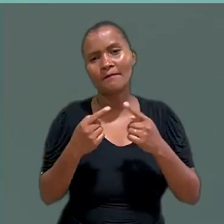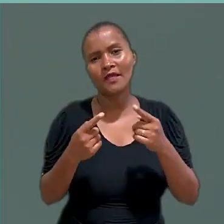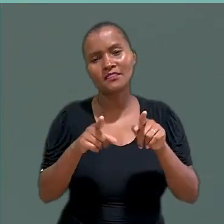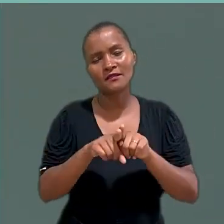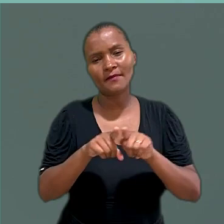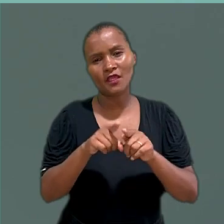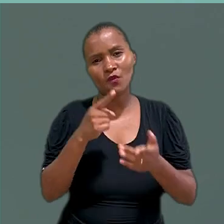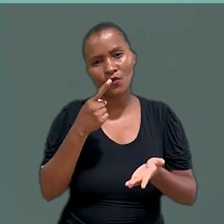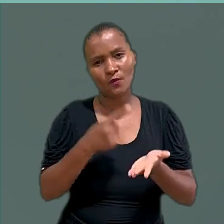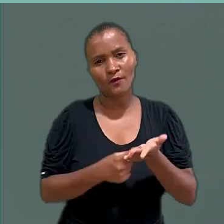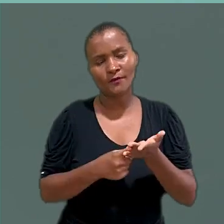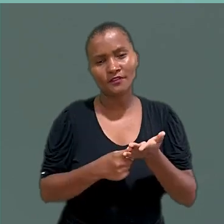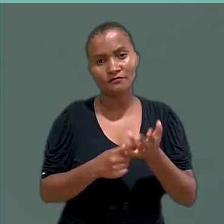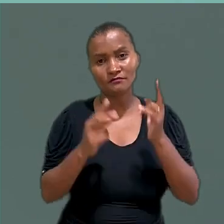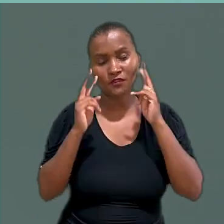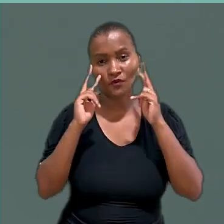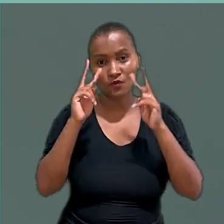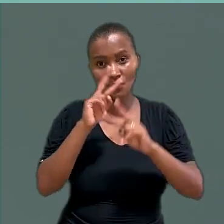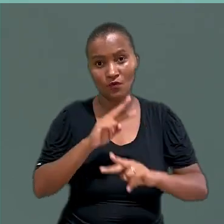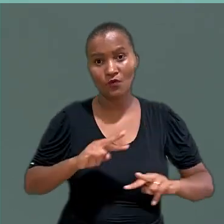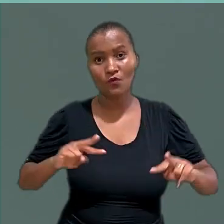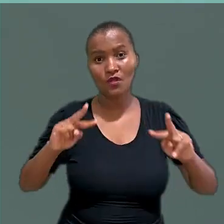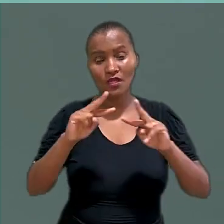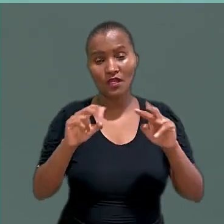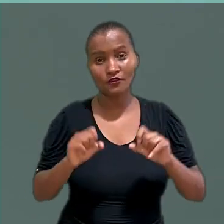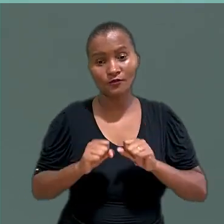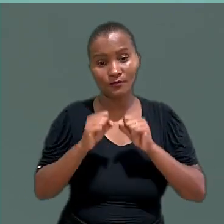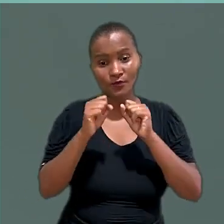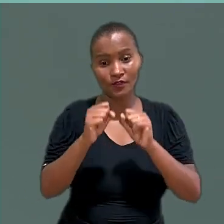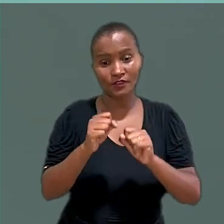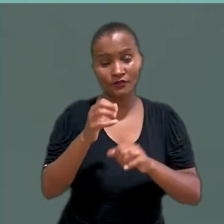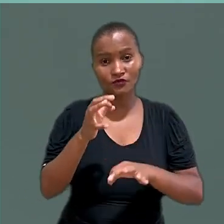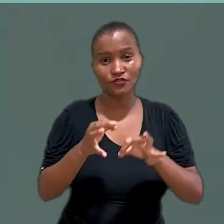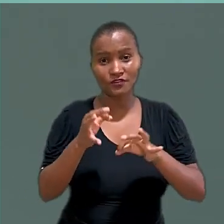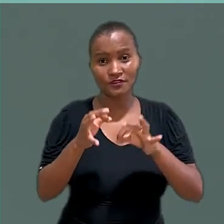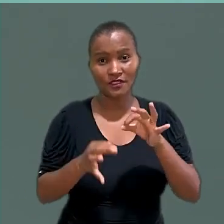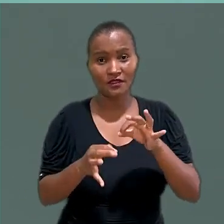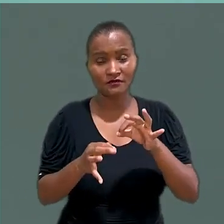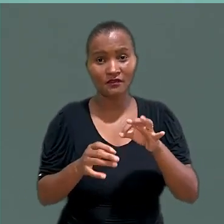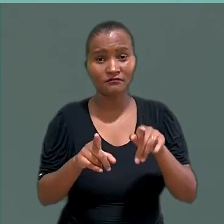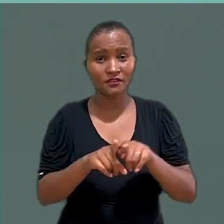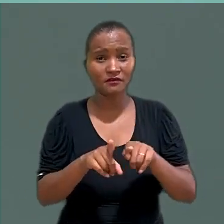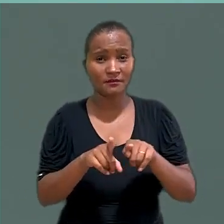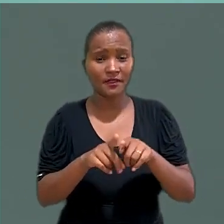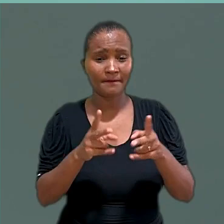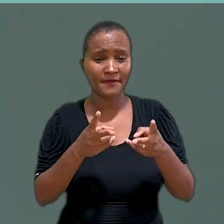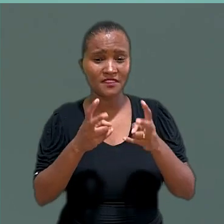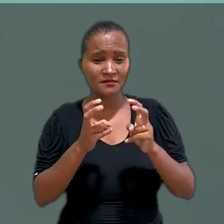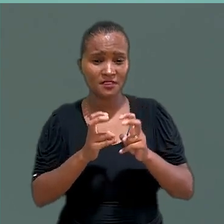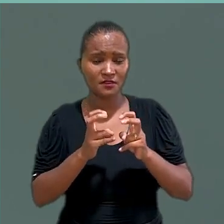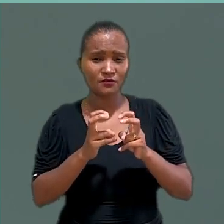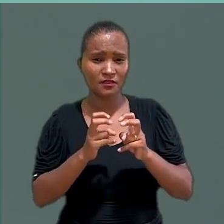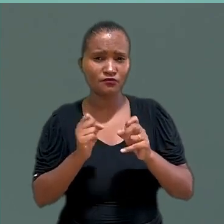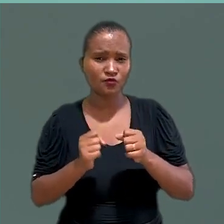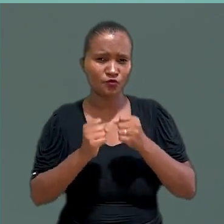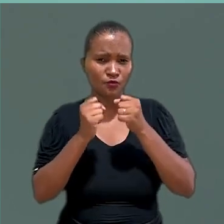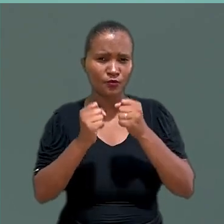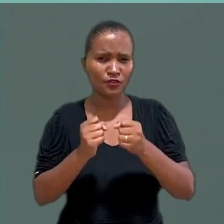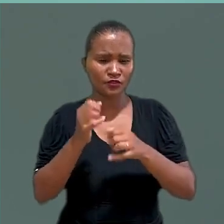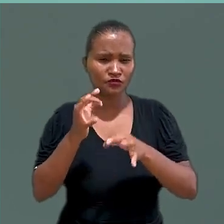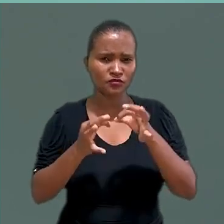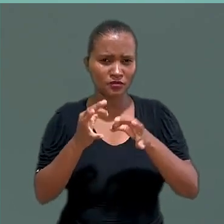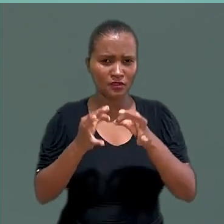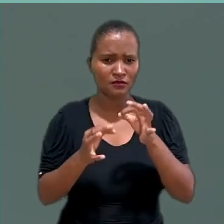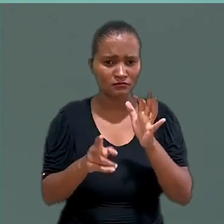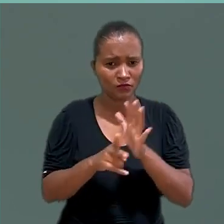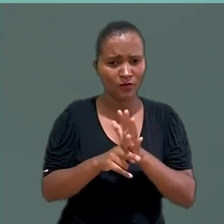trazendo também um compromisso, um olhar do Poder Judiciário e, sobretudo, a percepção do Poder Judiciário,